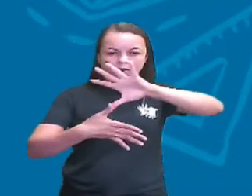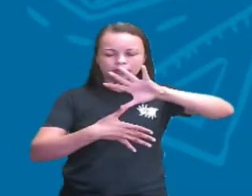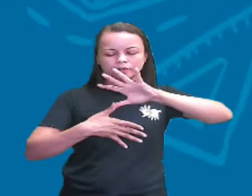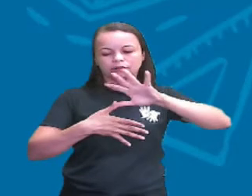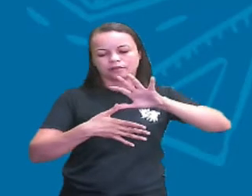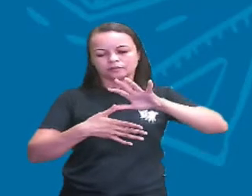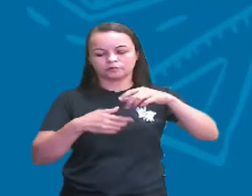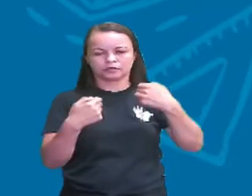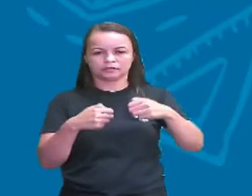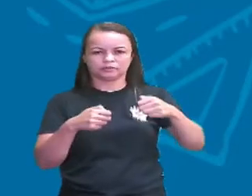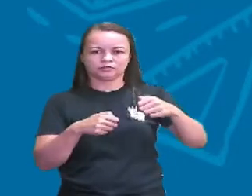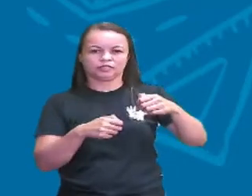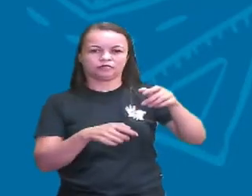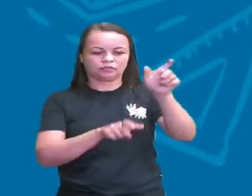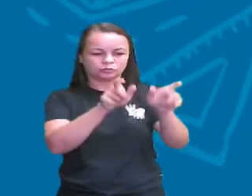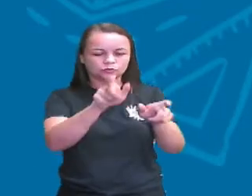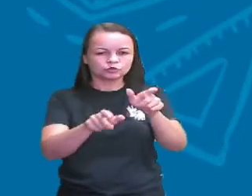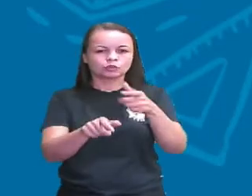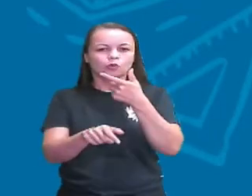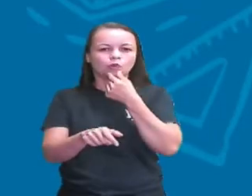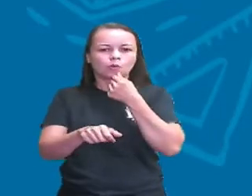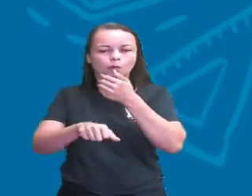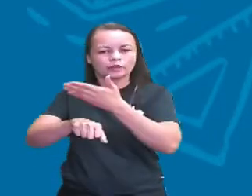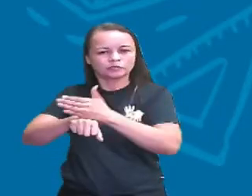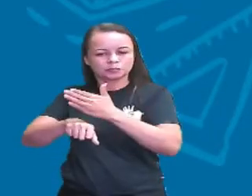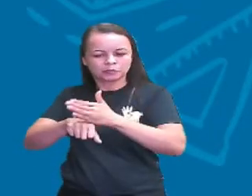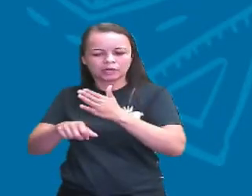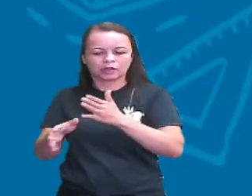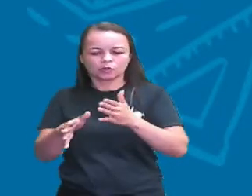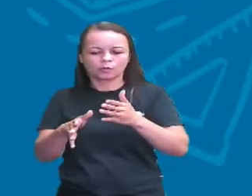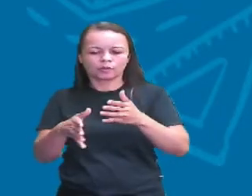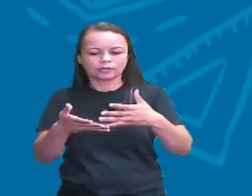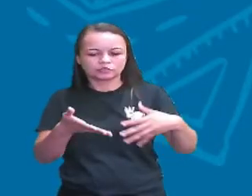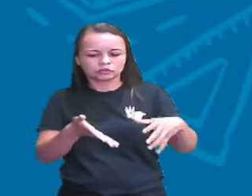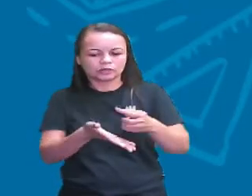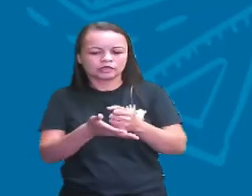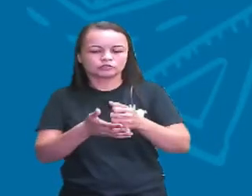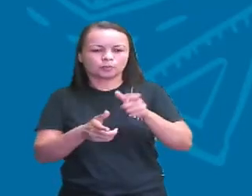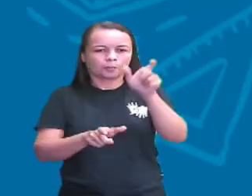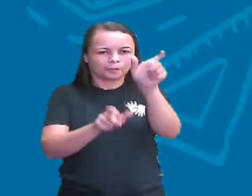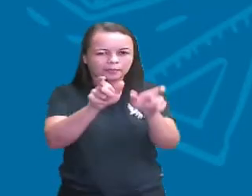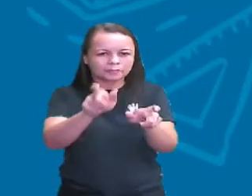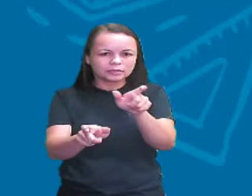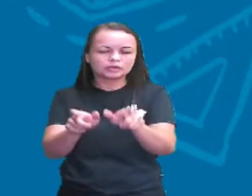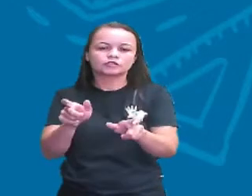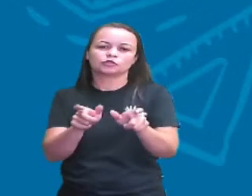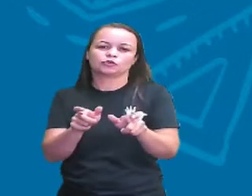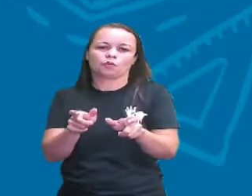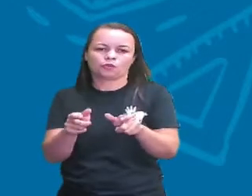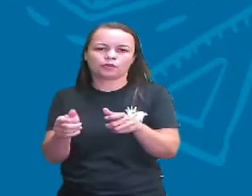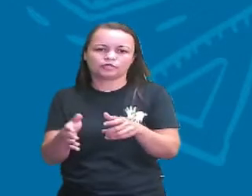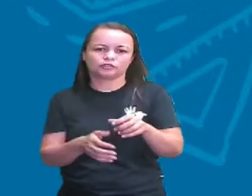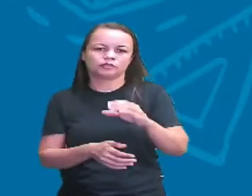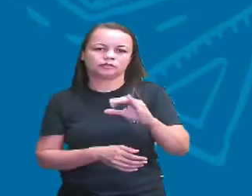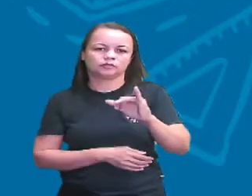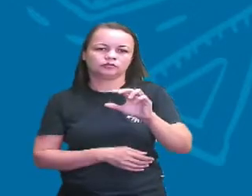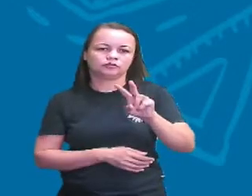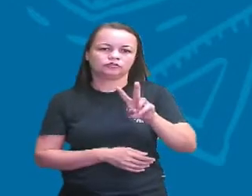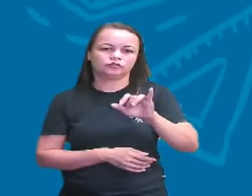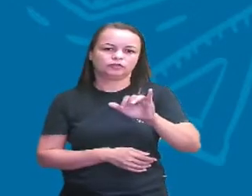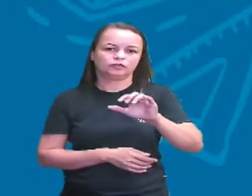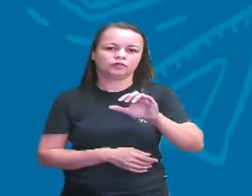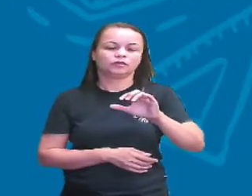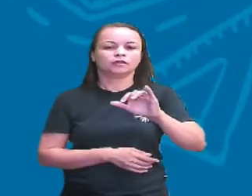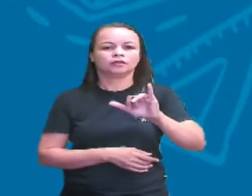branco para se tornarem civilizados. Tá? Galera, pensem comigo. Nós já percebemos